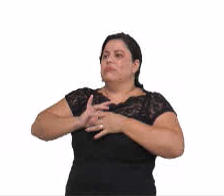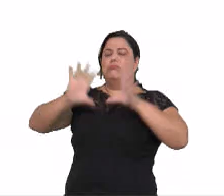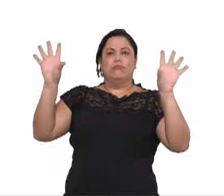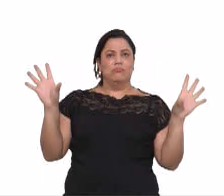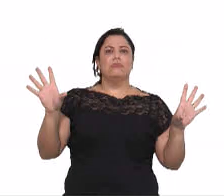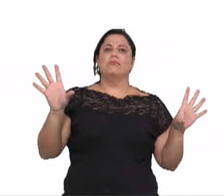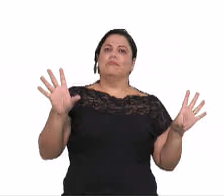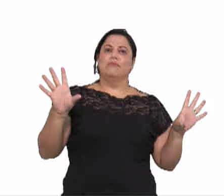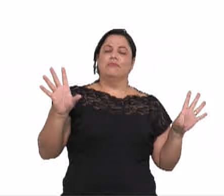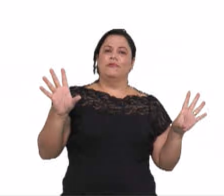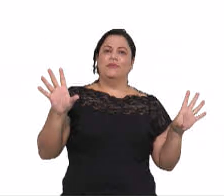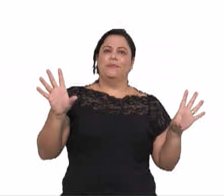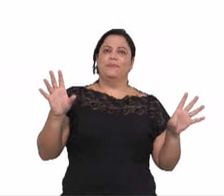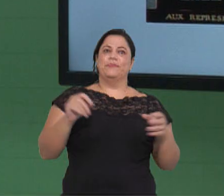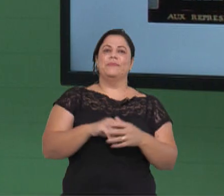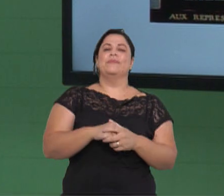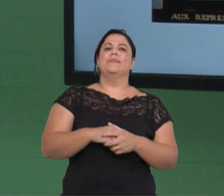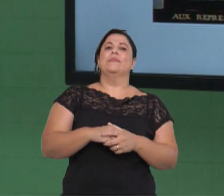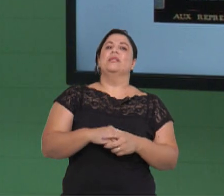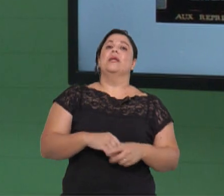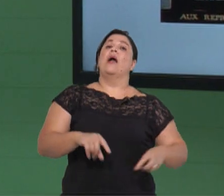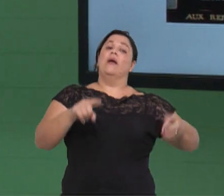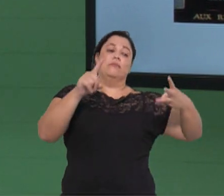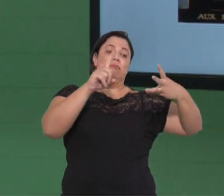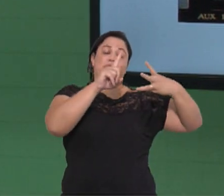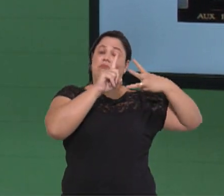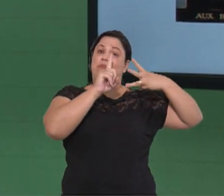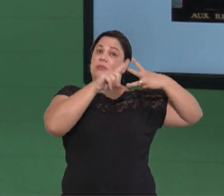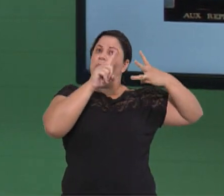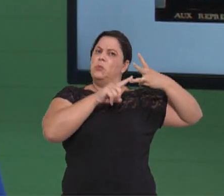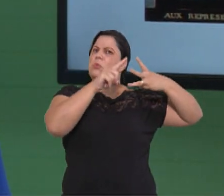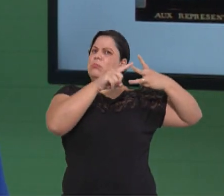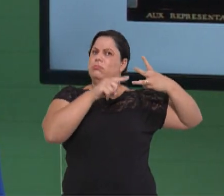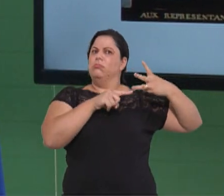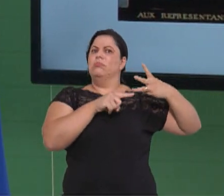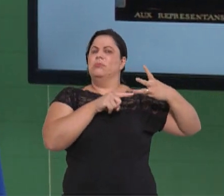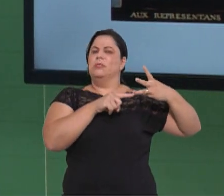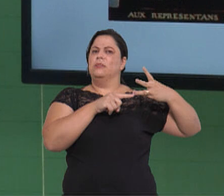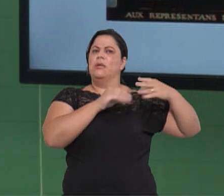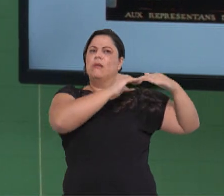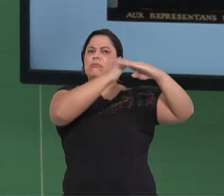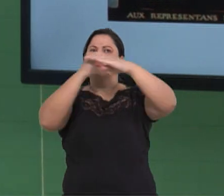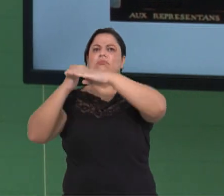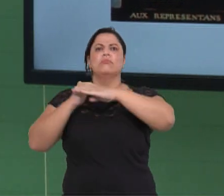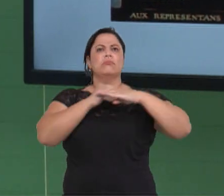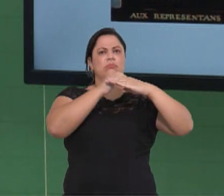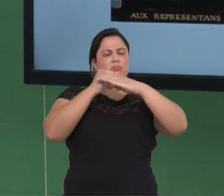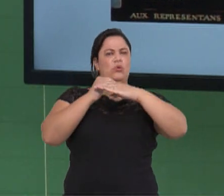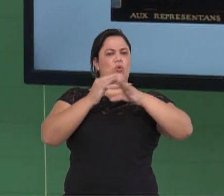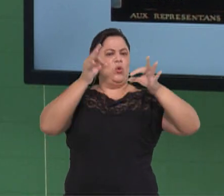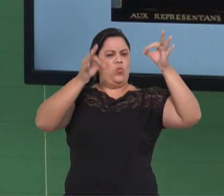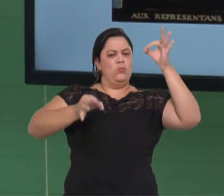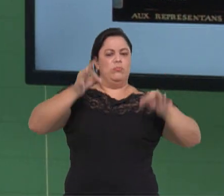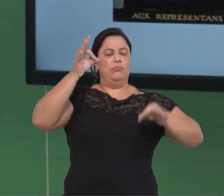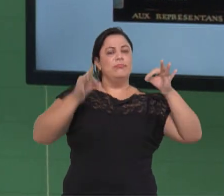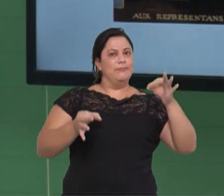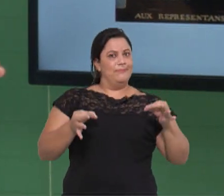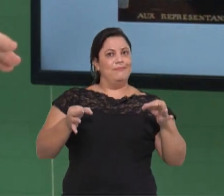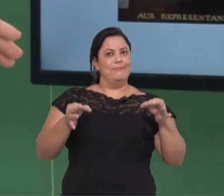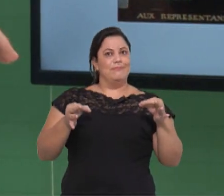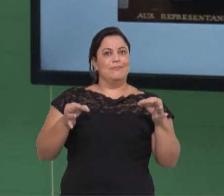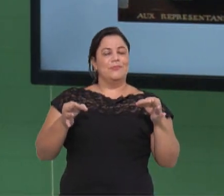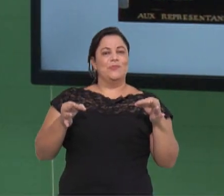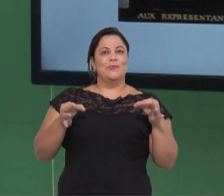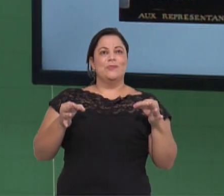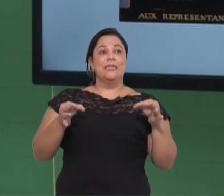terceiro estados, eles têm igualdade perante a lei. Todos têm direito a um julgamento justo. Então nesse momento